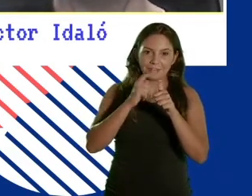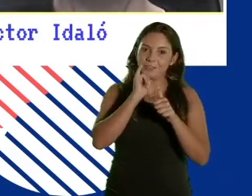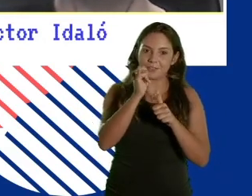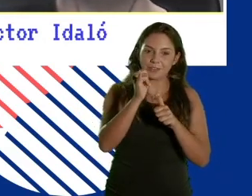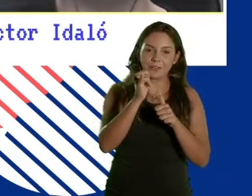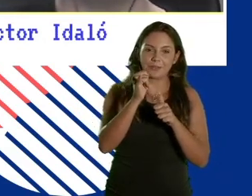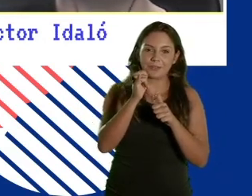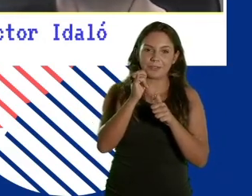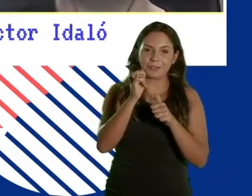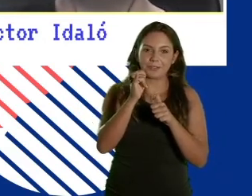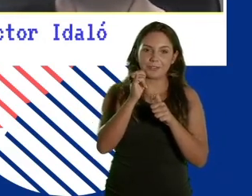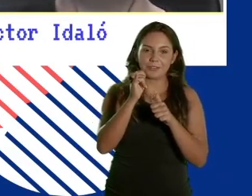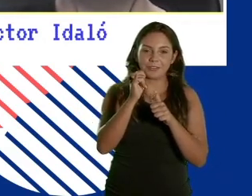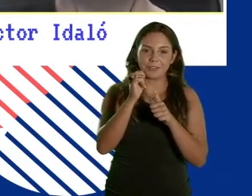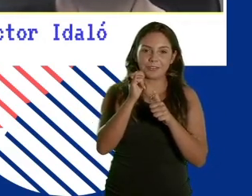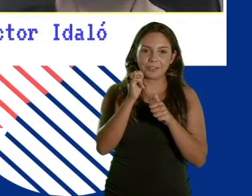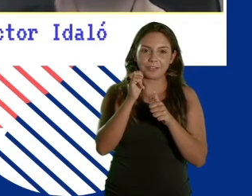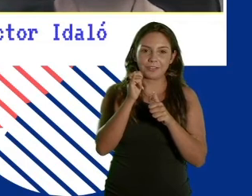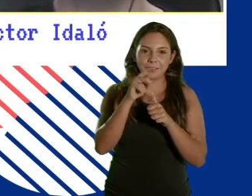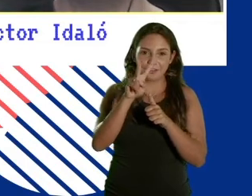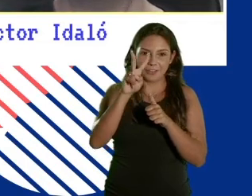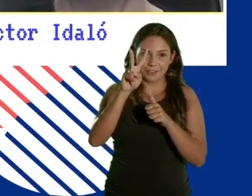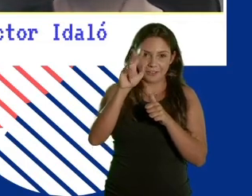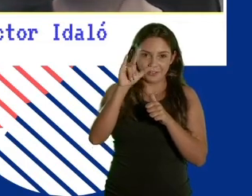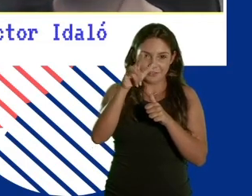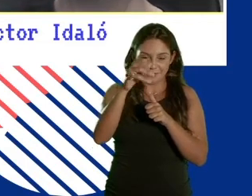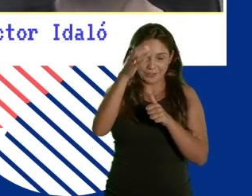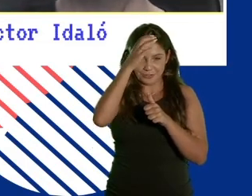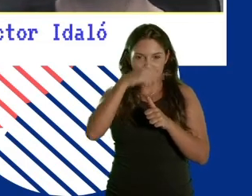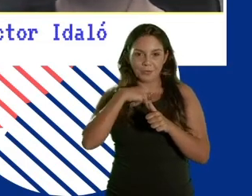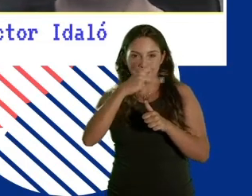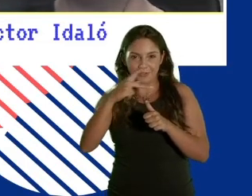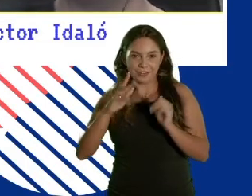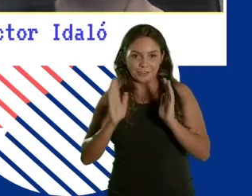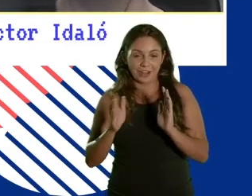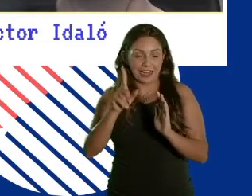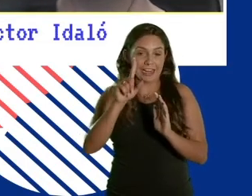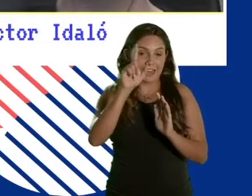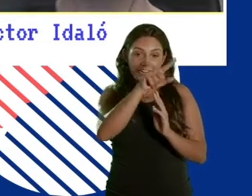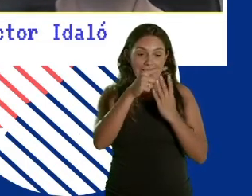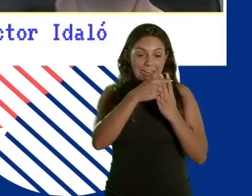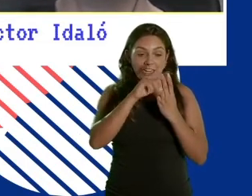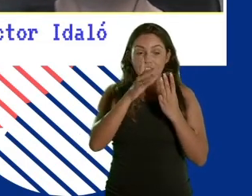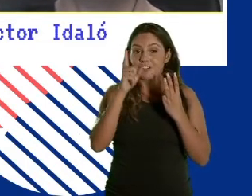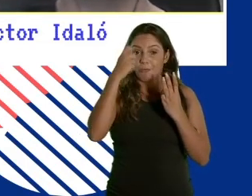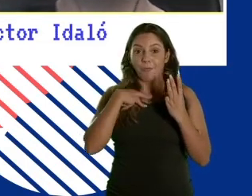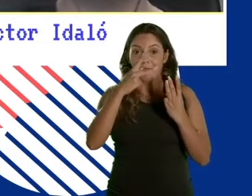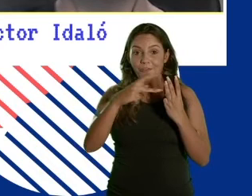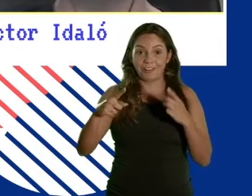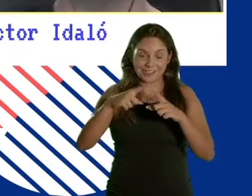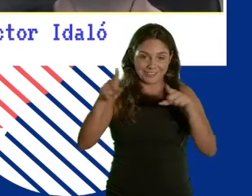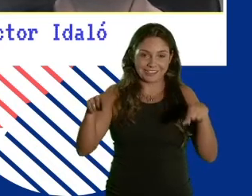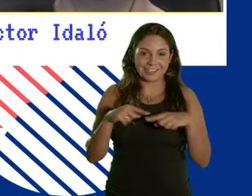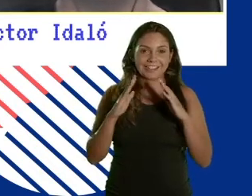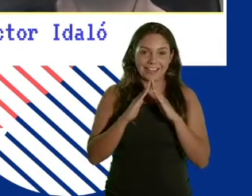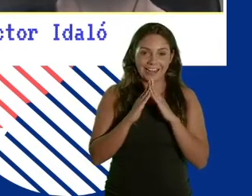comentar sobre essa questão aí, a Vilma sendo sua tia, você, meu professor, já há alguns anos, estamos todos aqui na sala de casa,